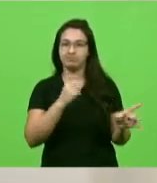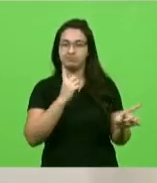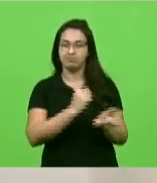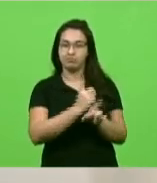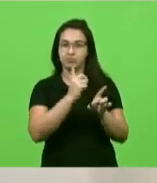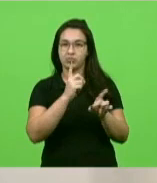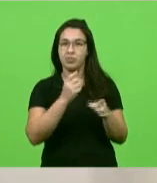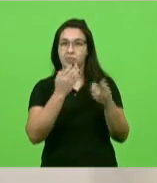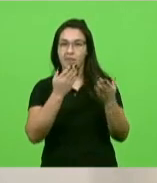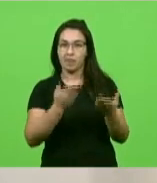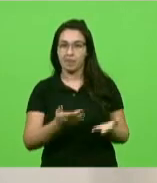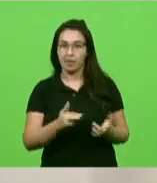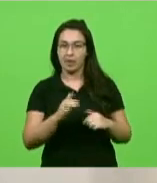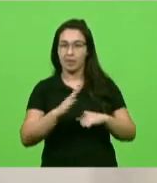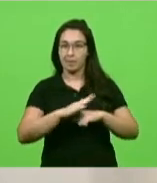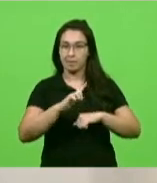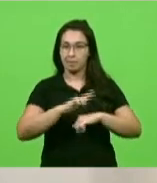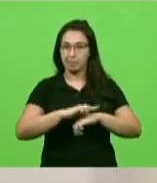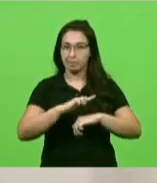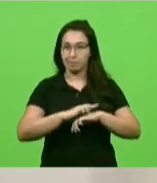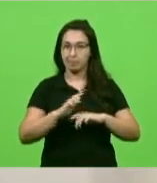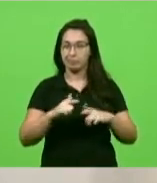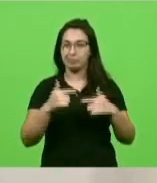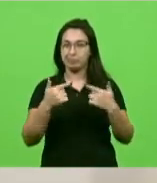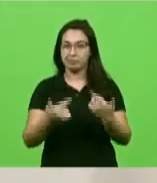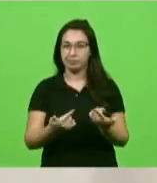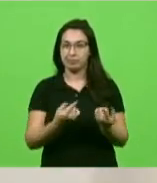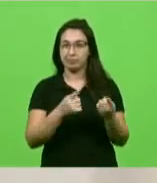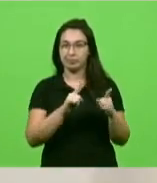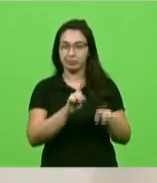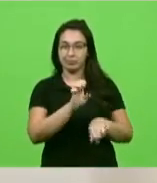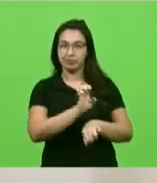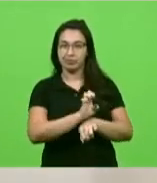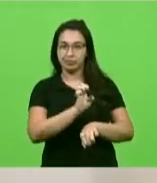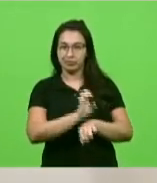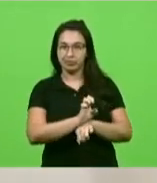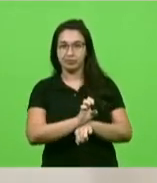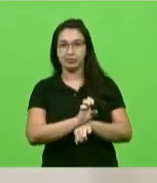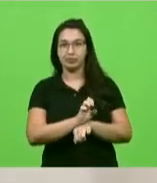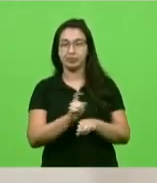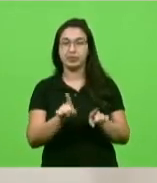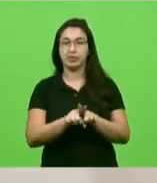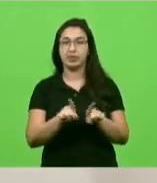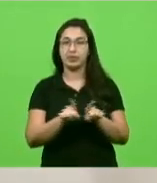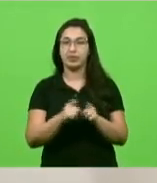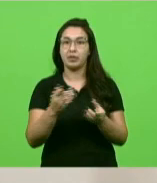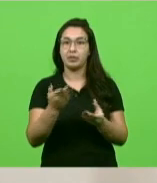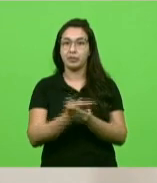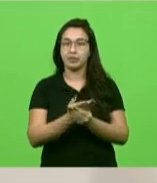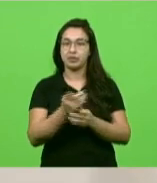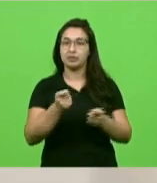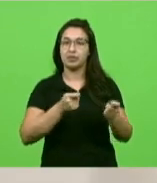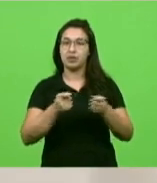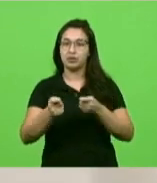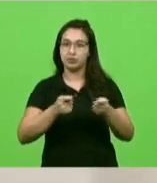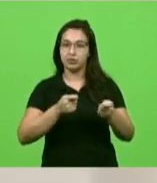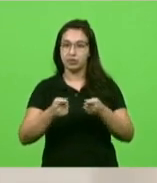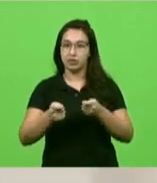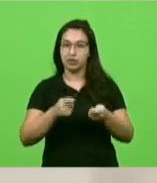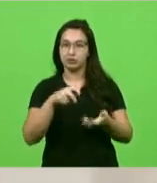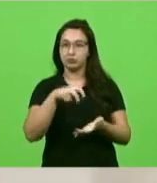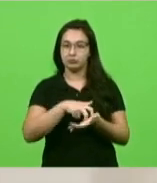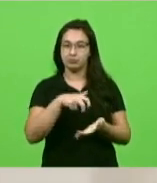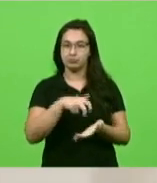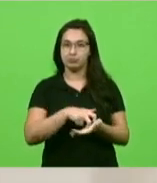os supostos atos lesivos à administração pública estadual, bem como instauração de processos administrativos